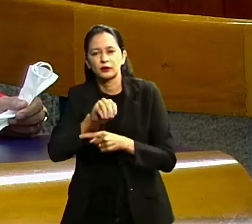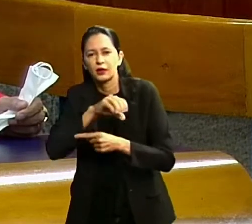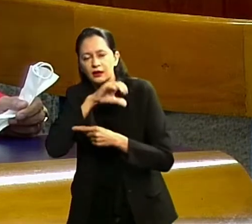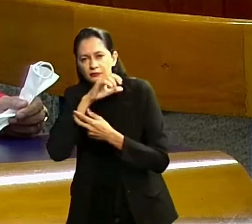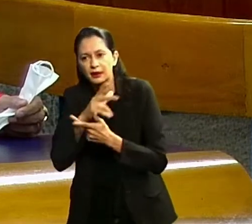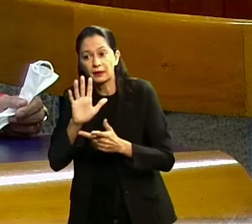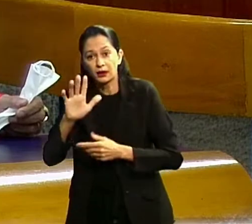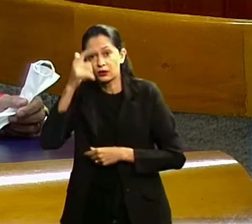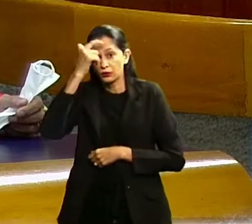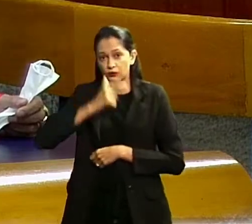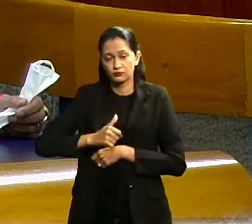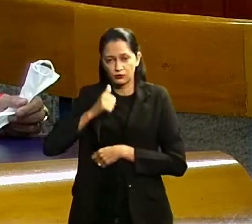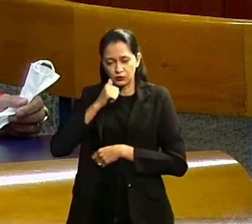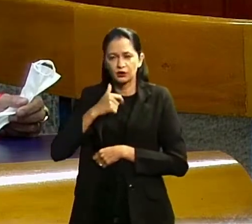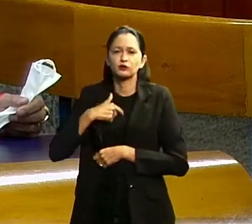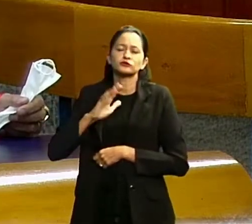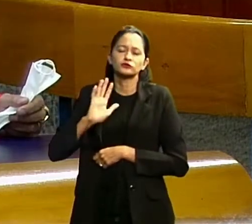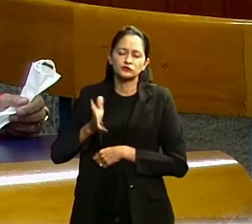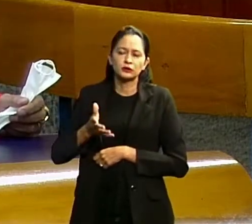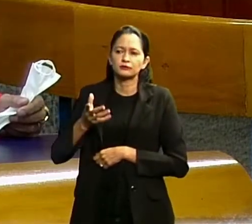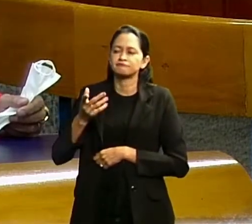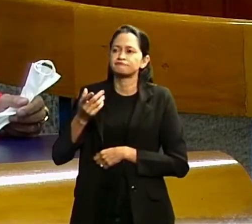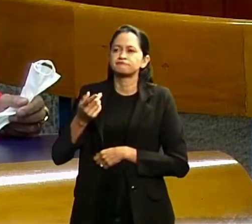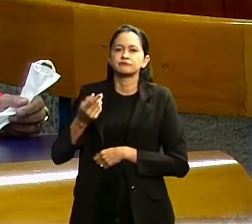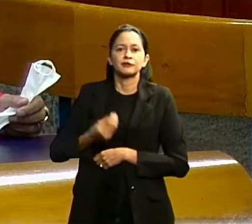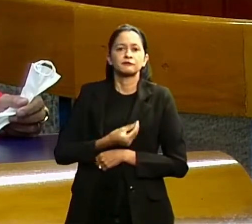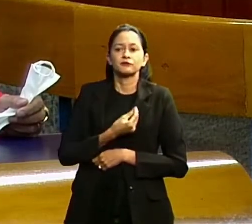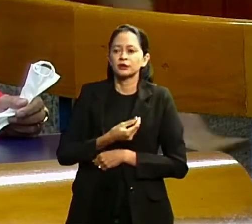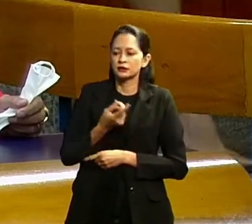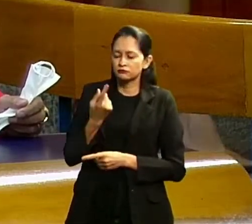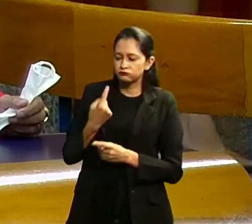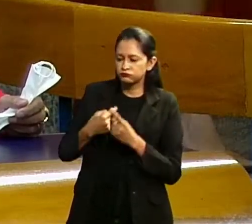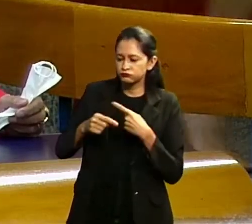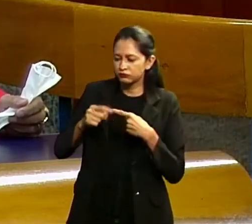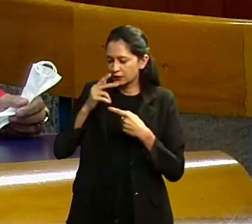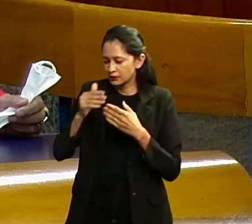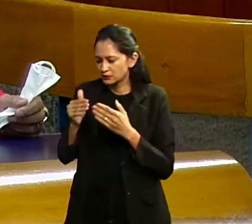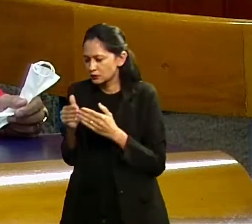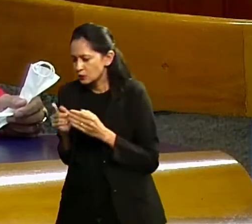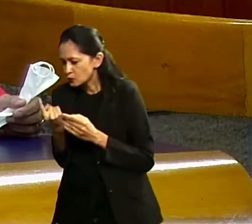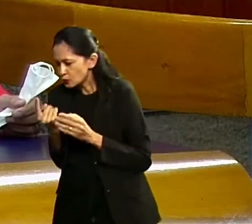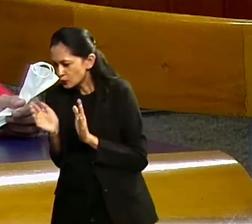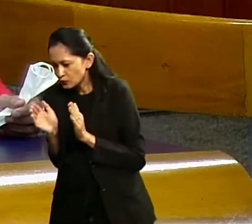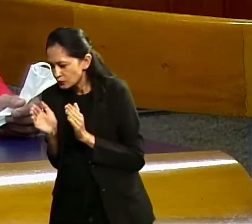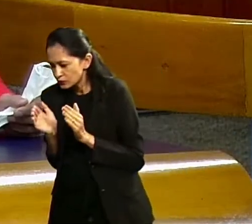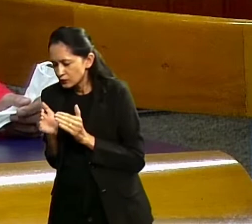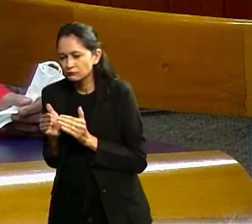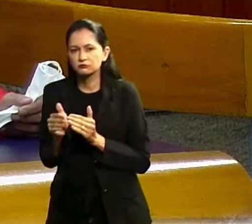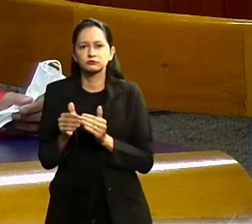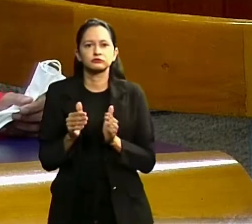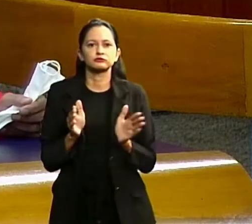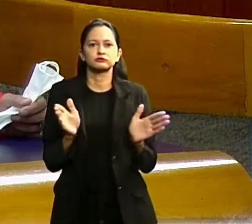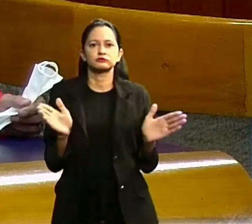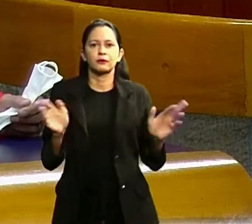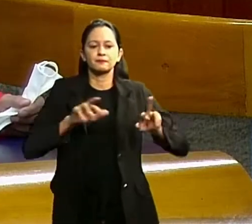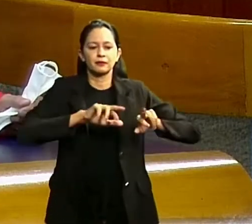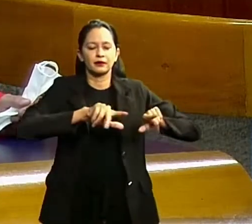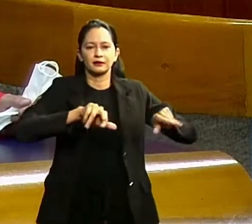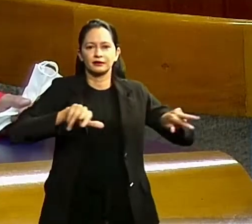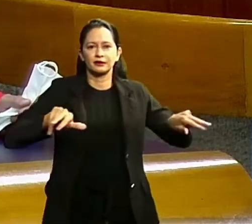mulher. E eu ultrapassei os muros do meu abrigo. Eu me senti,